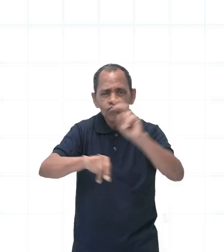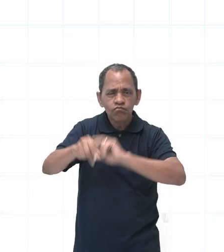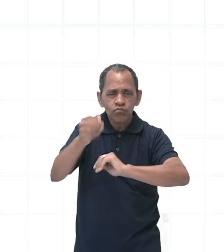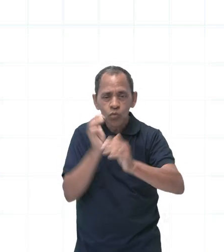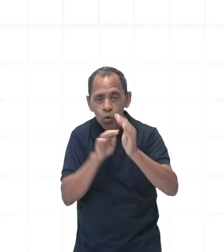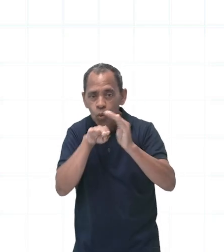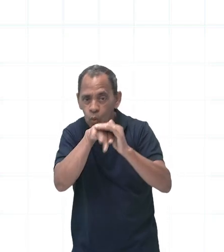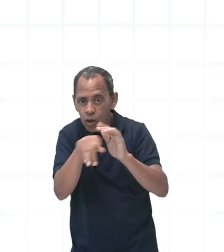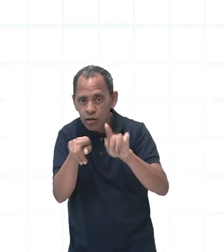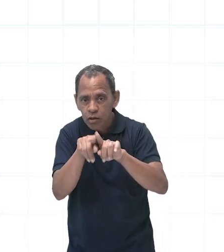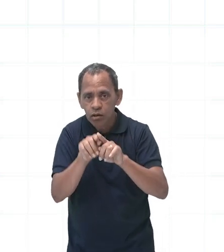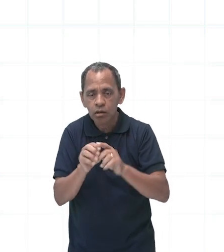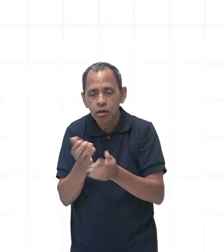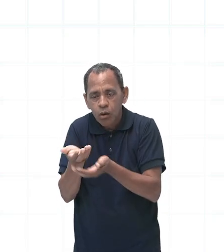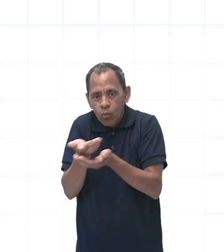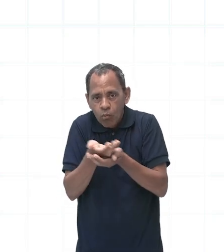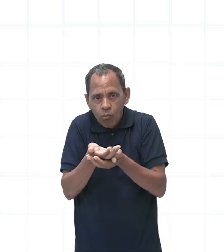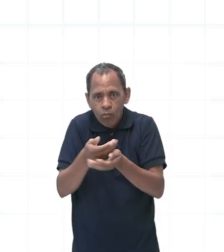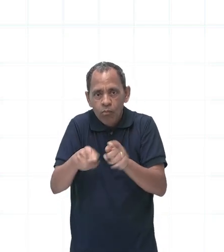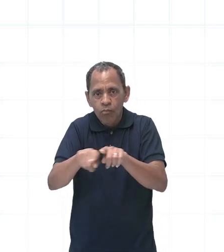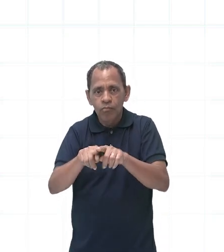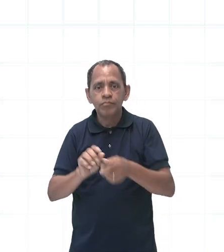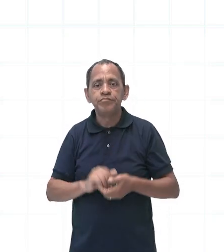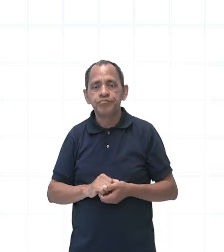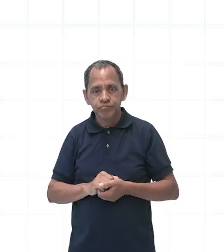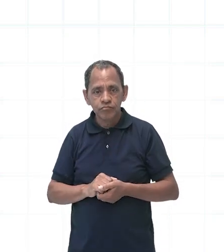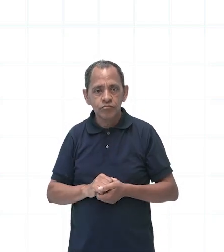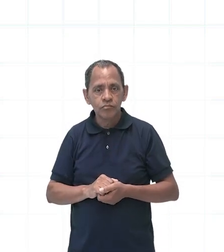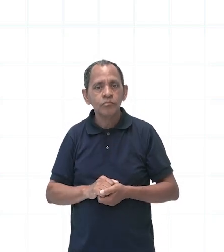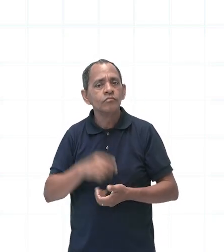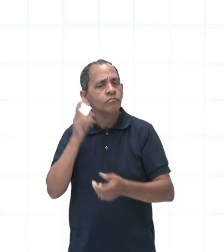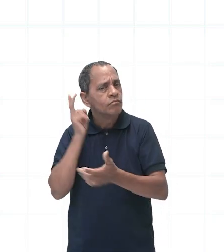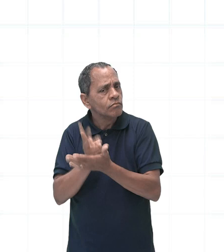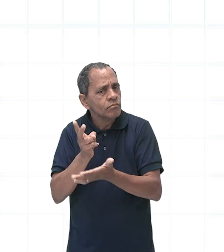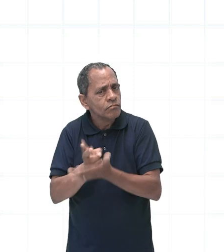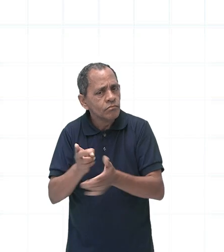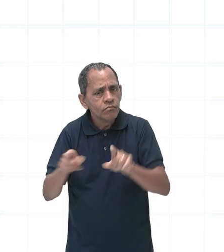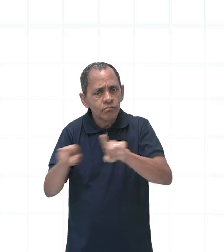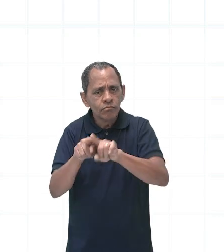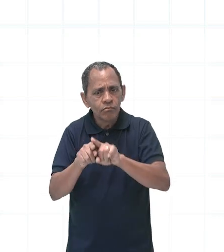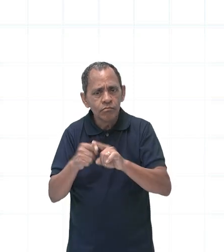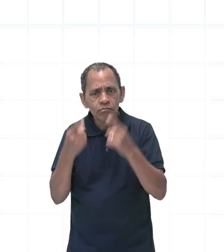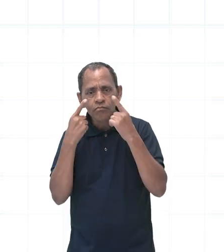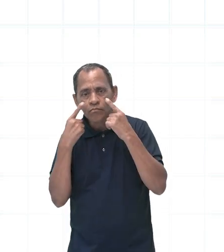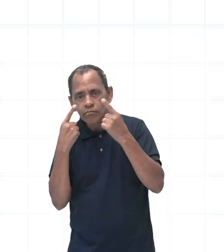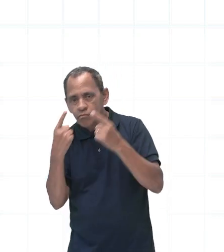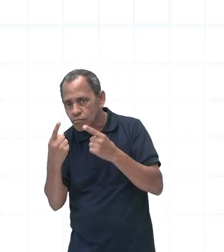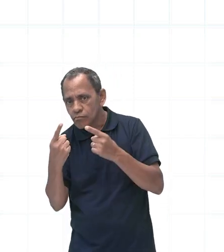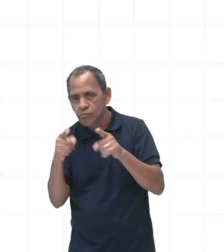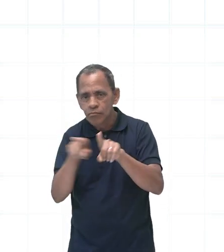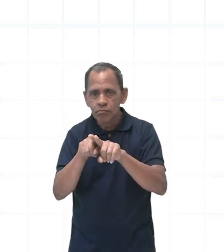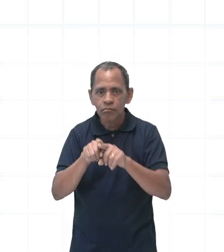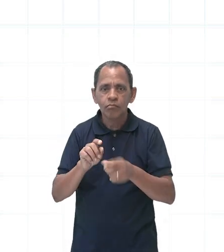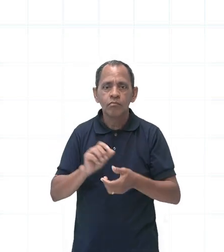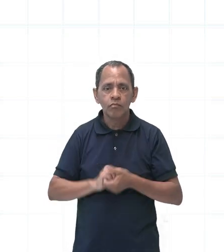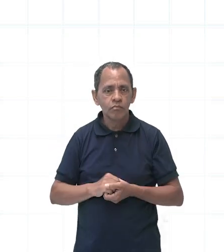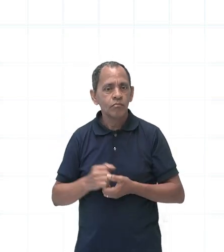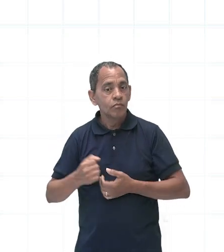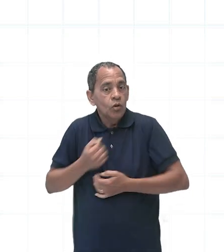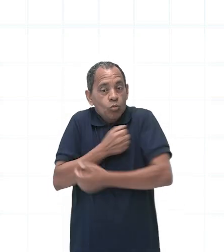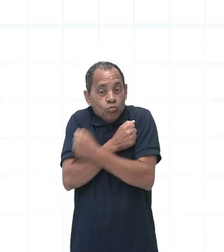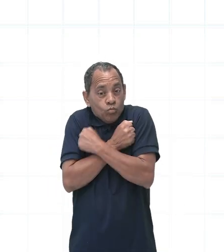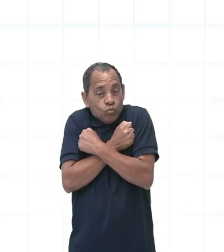na concha da mão. E a cada vez que riscar, para que enxergue ou para que fume, ou que me aqueça do